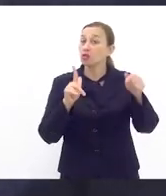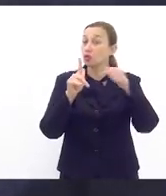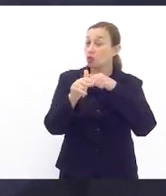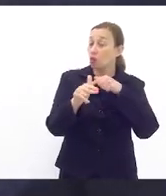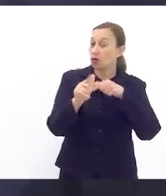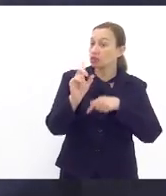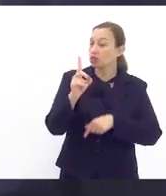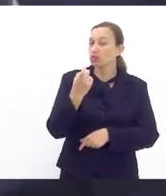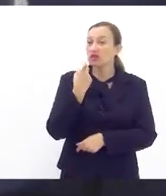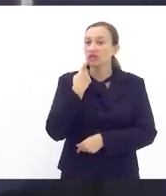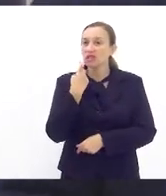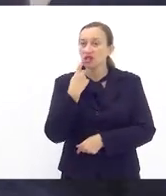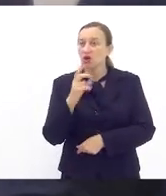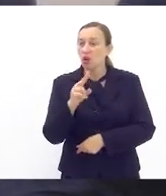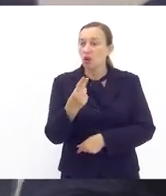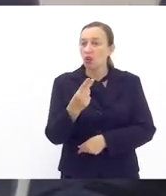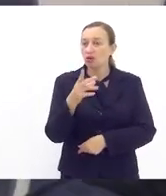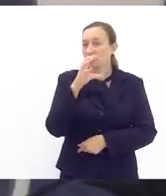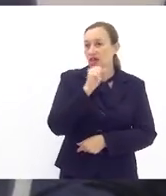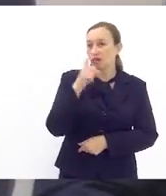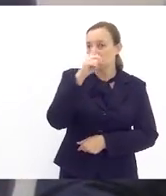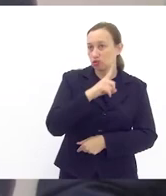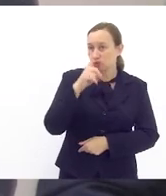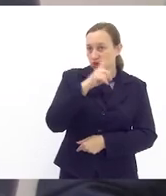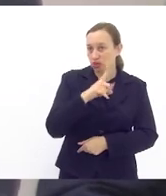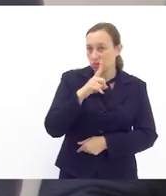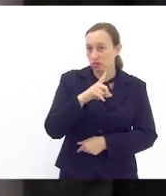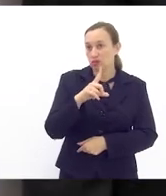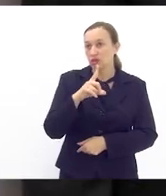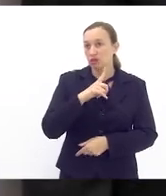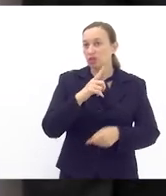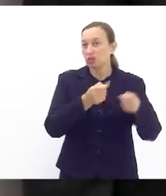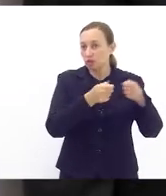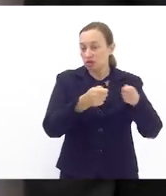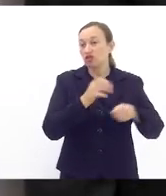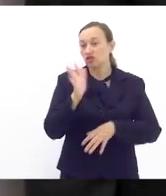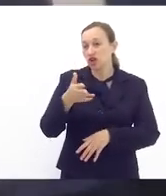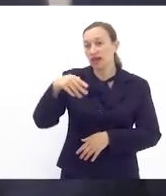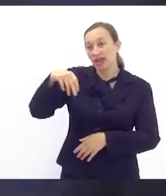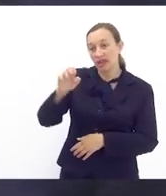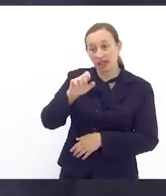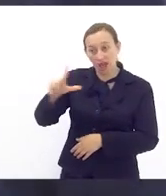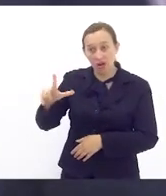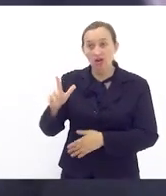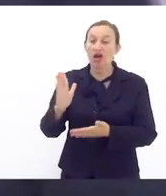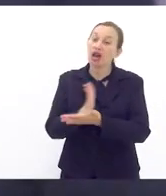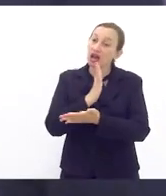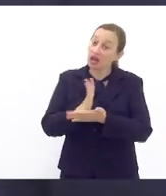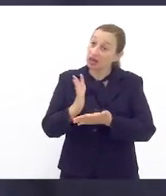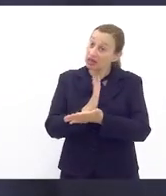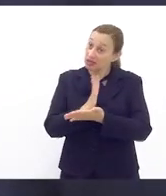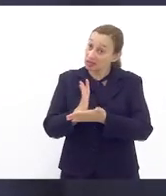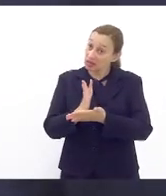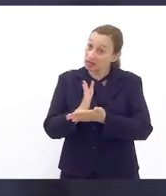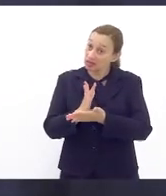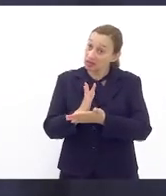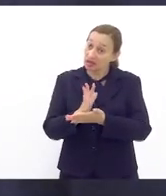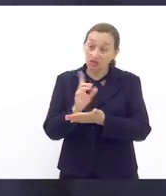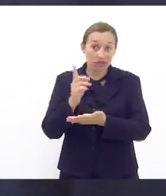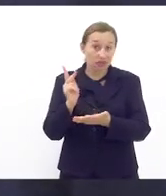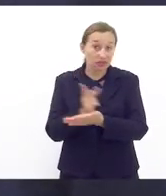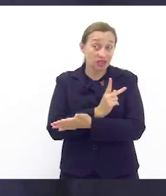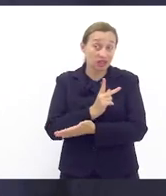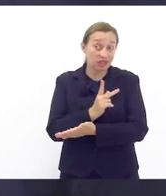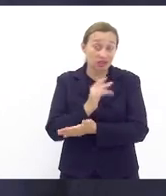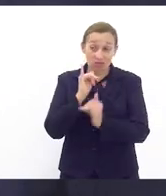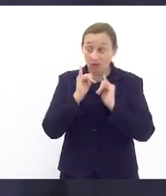na sexta-feira ou nos finais de semana isso existe em regulação às vezes não acontece como o